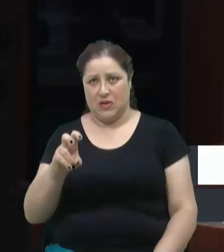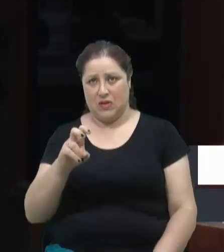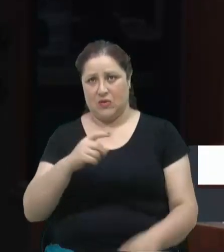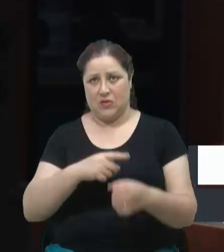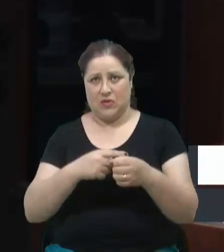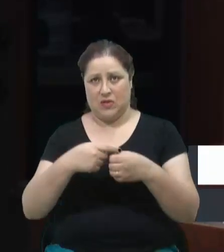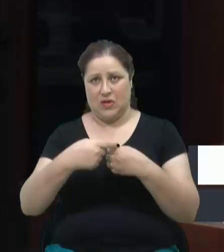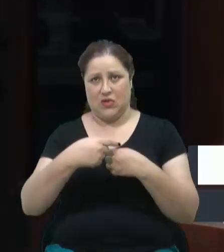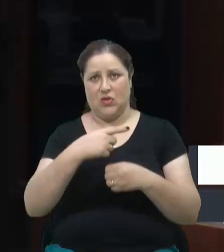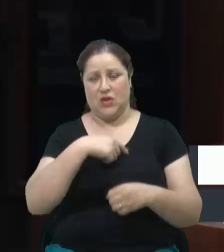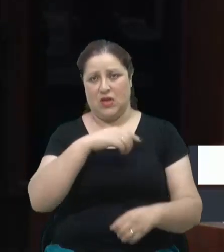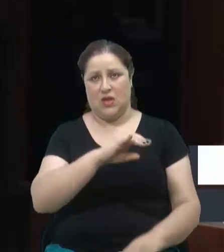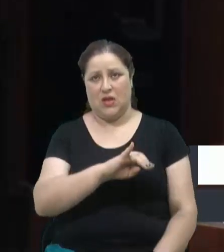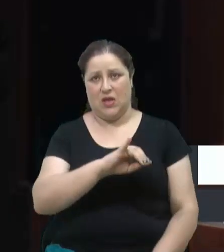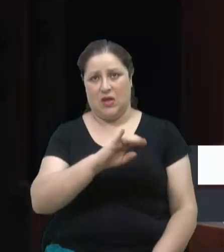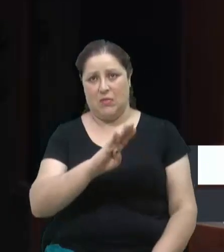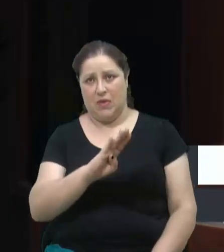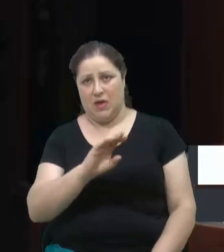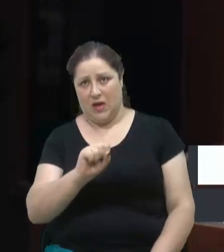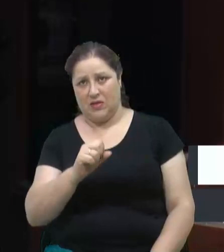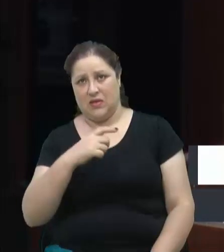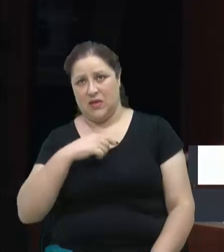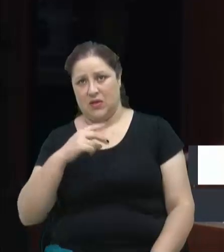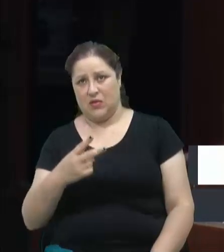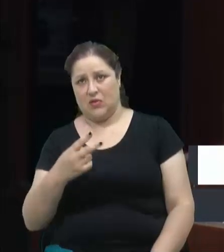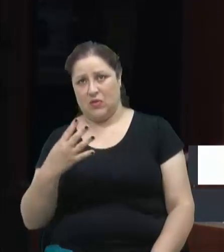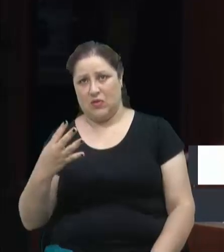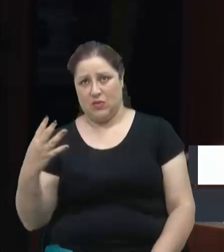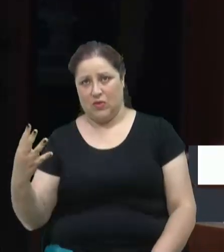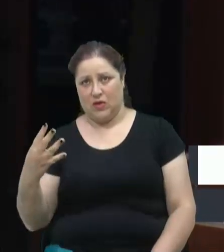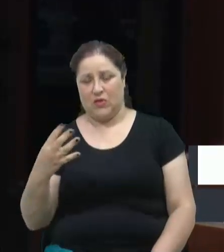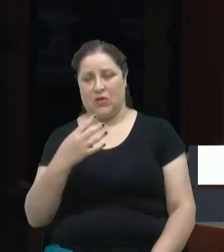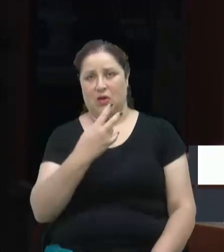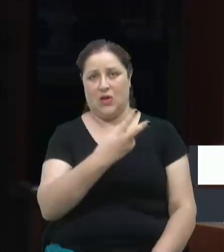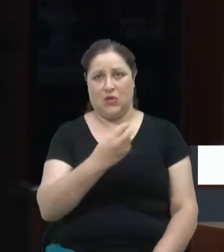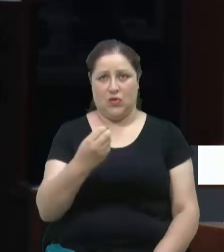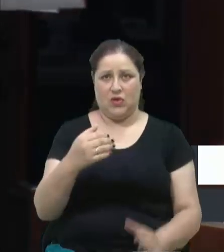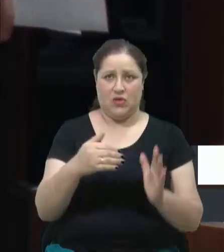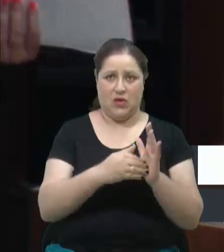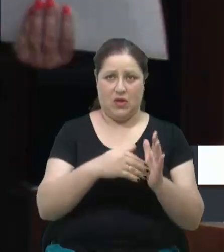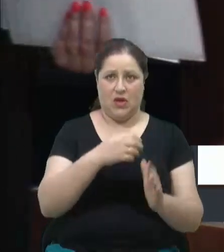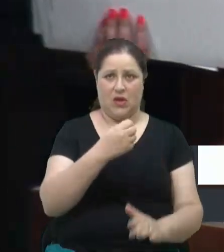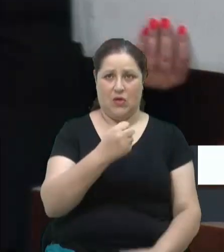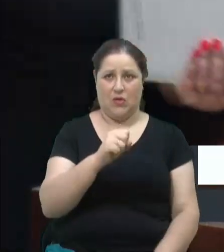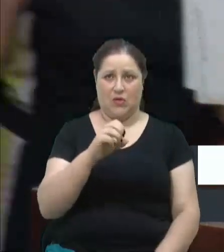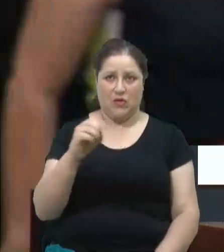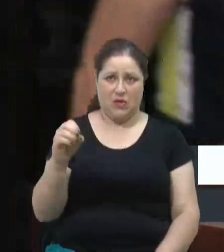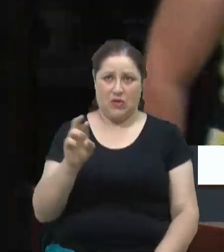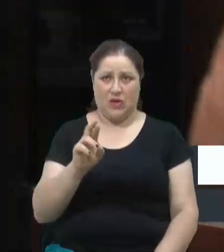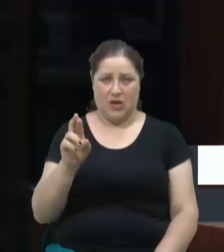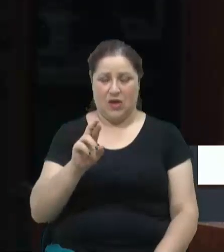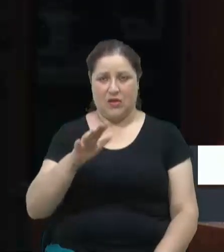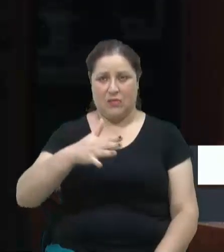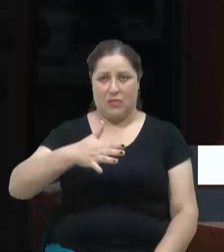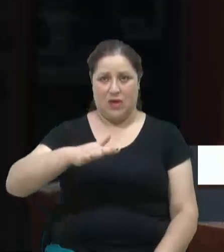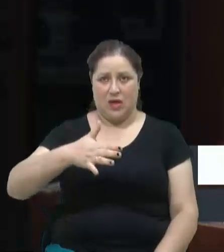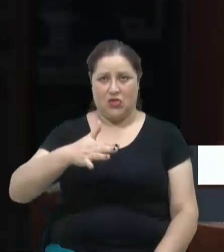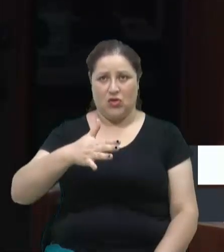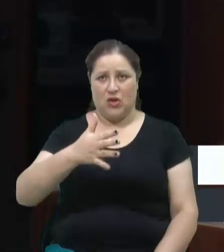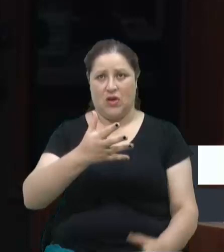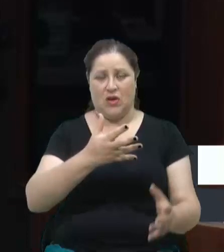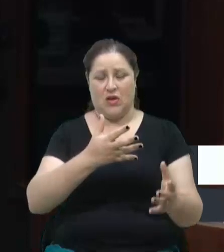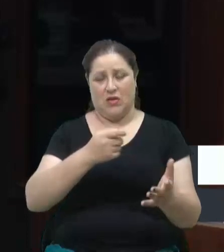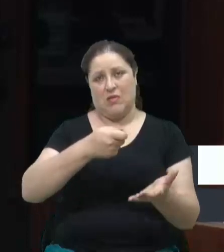IBS, teríamos 244. De R$200 a R$800, média recolhimento por